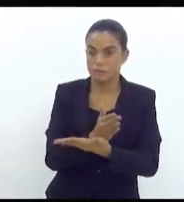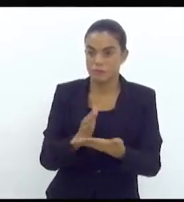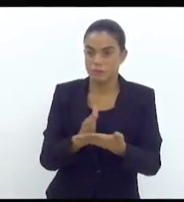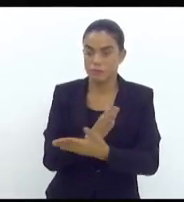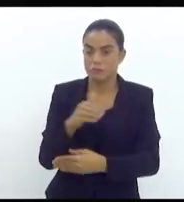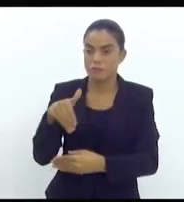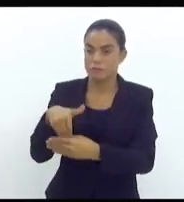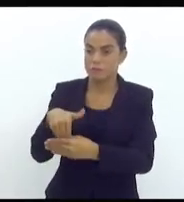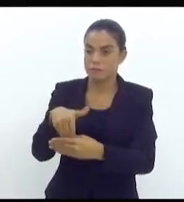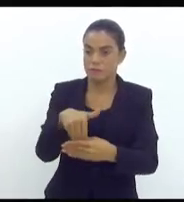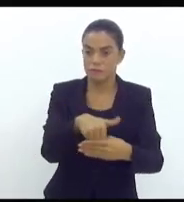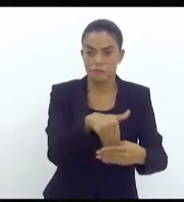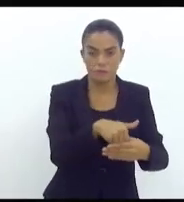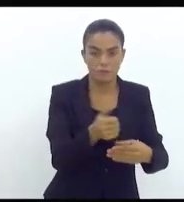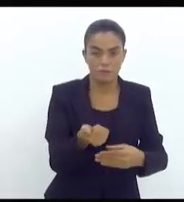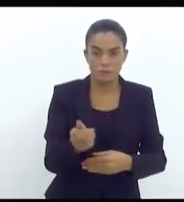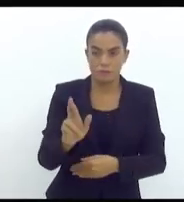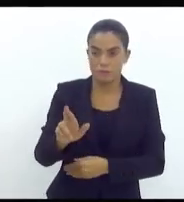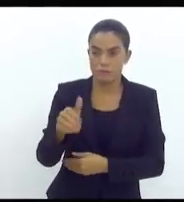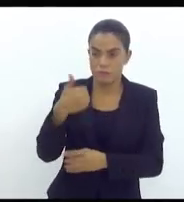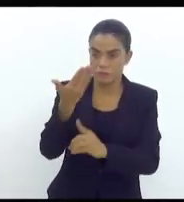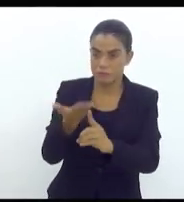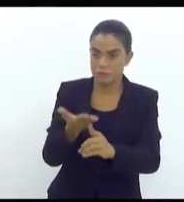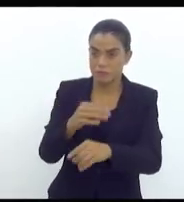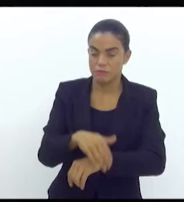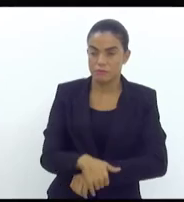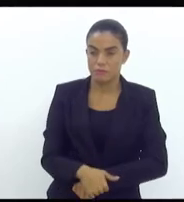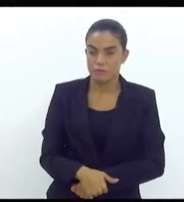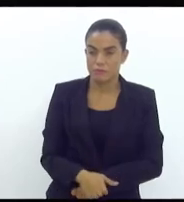votaram em vossa excelência